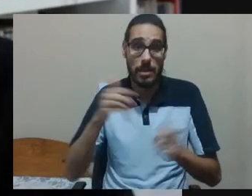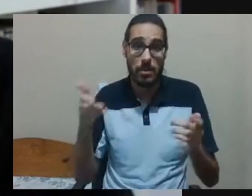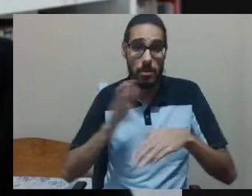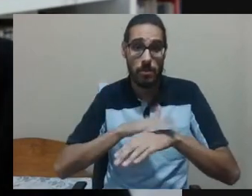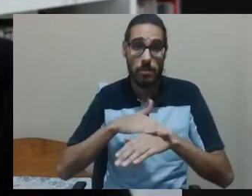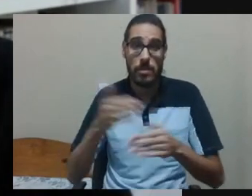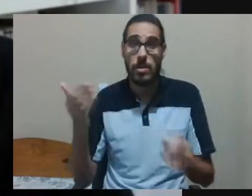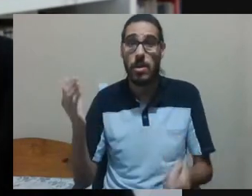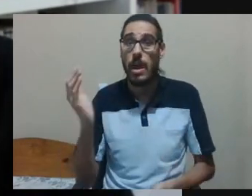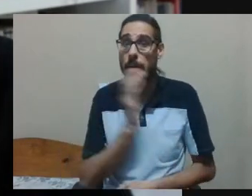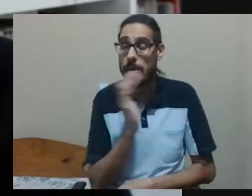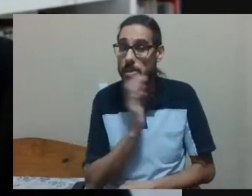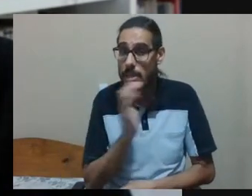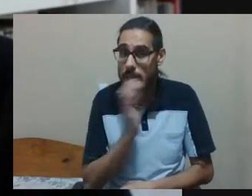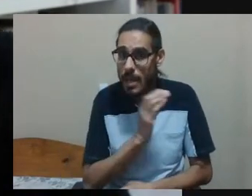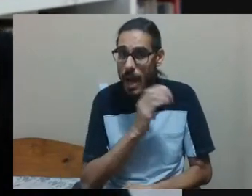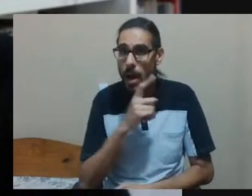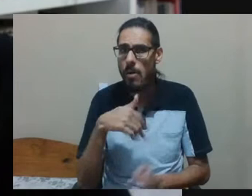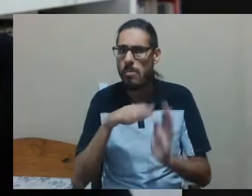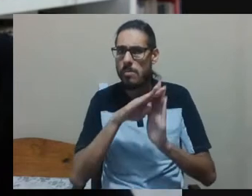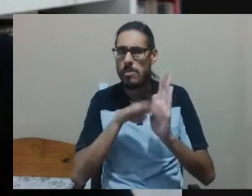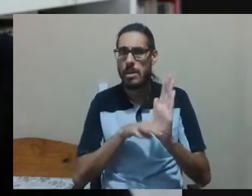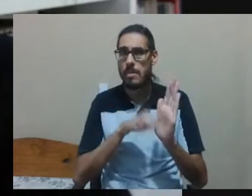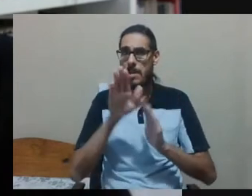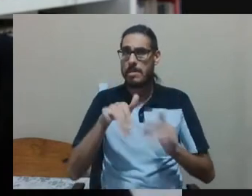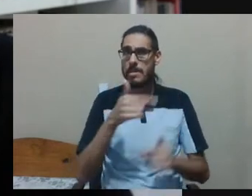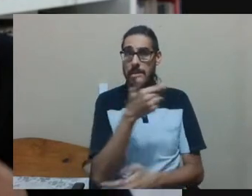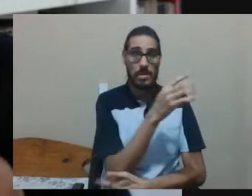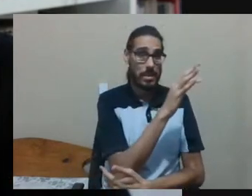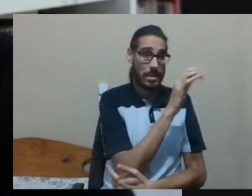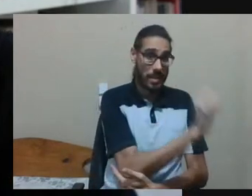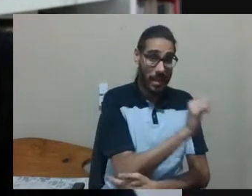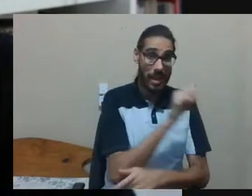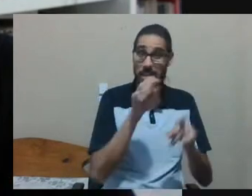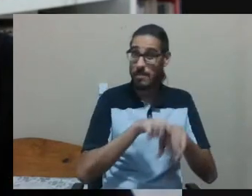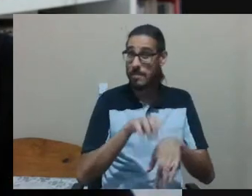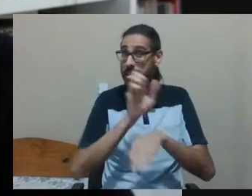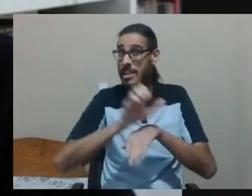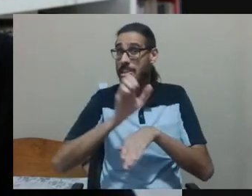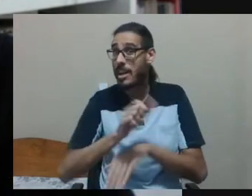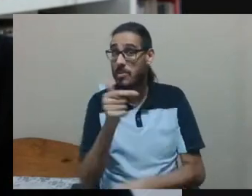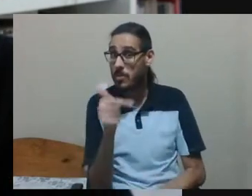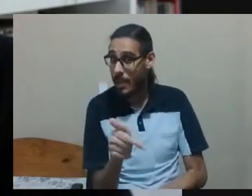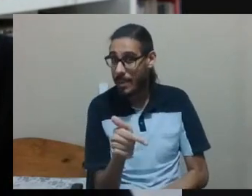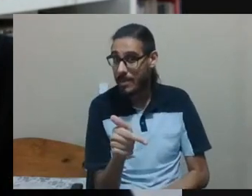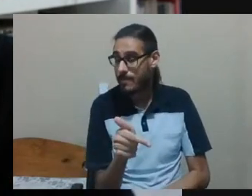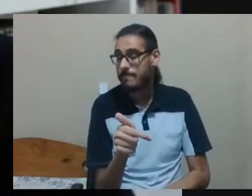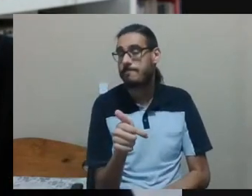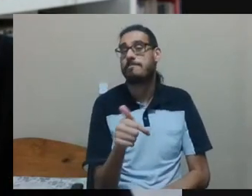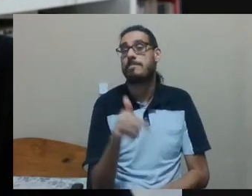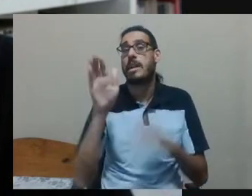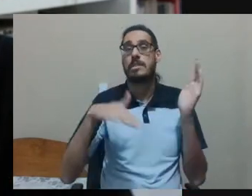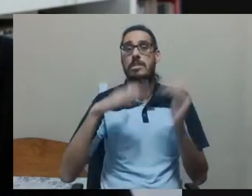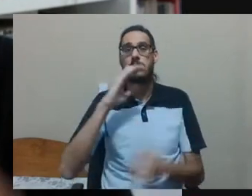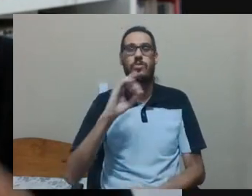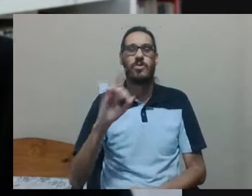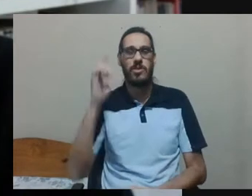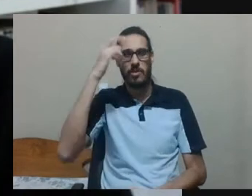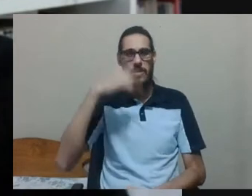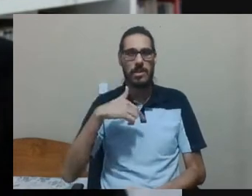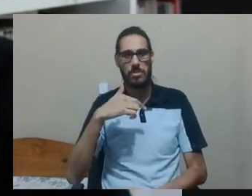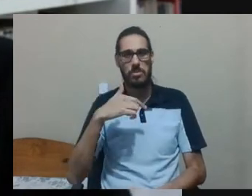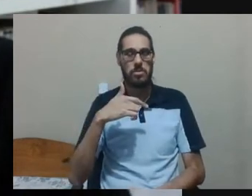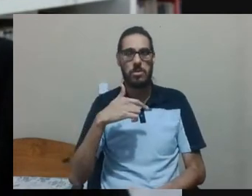programas que, inclusive, não tem técnicos e não tem também estagiários. Nós temos programas em que o coordenador ou a coordenadora